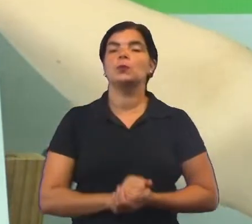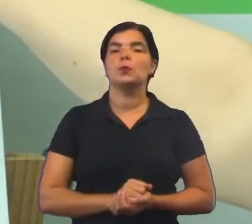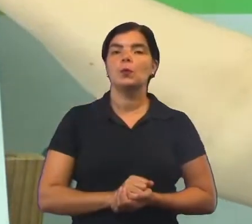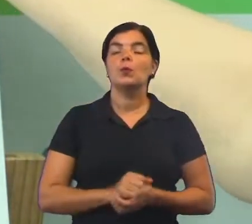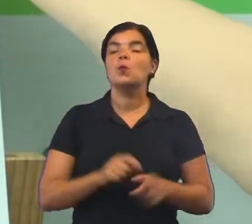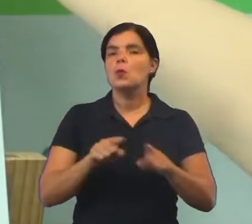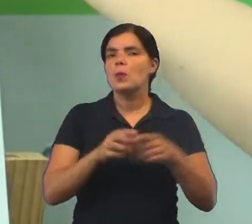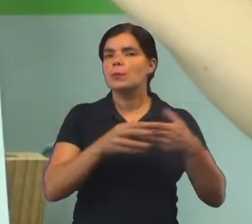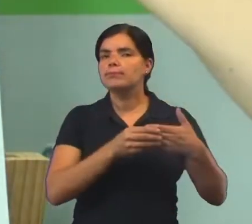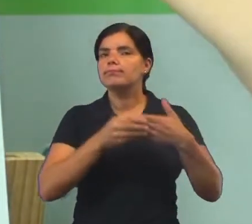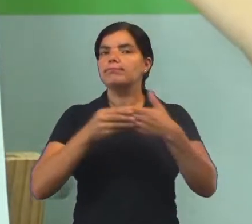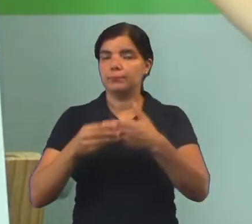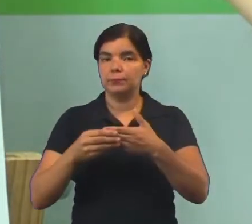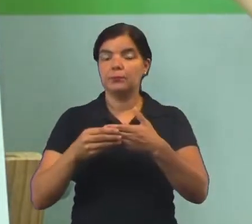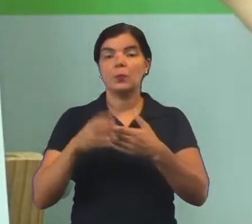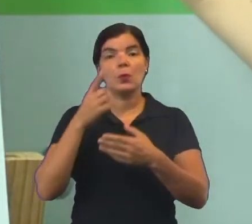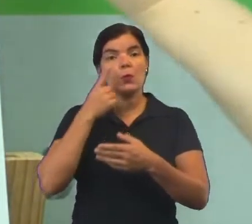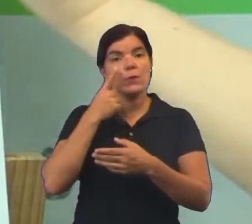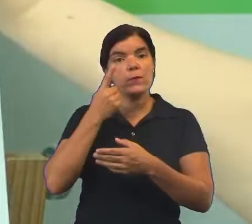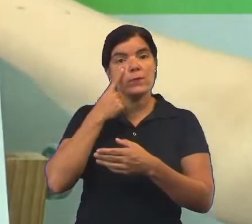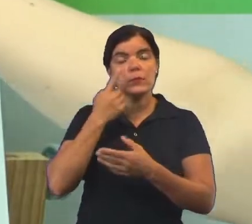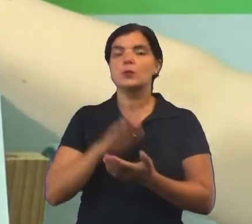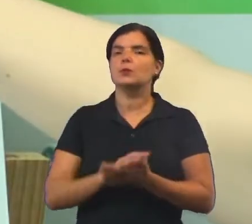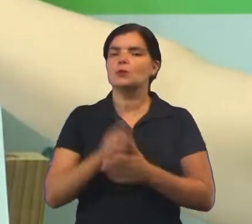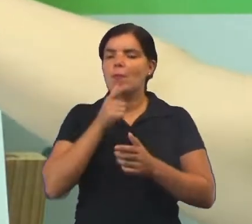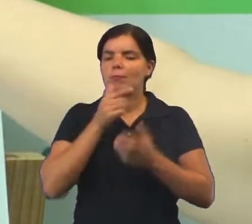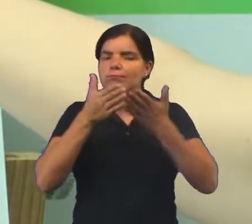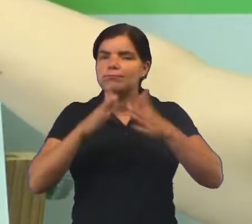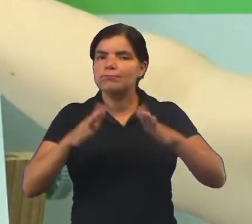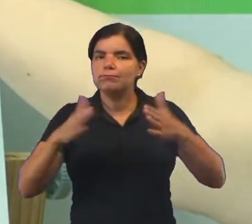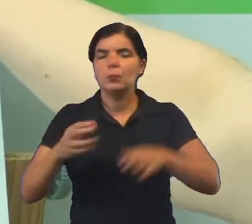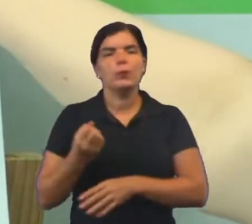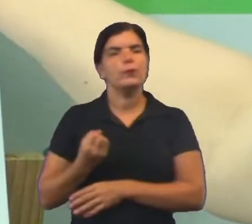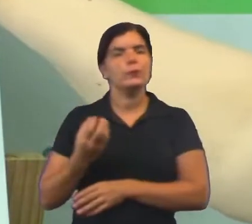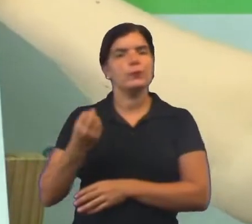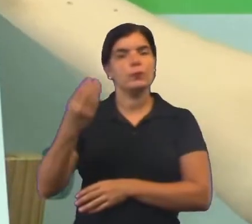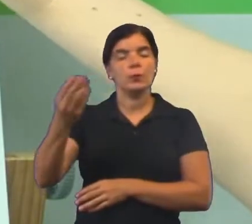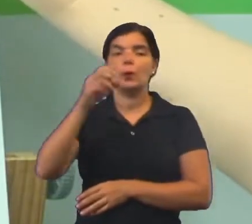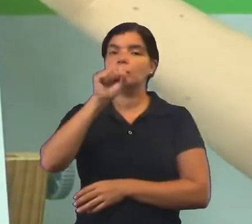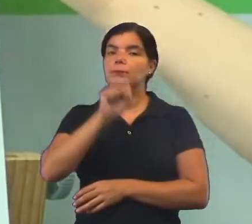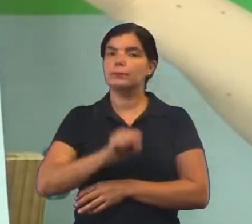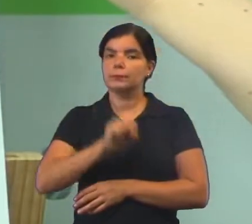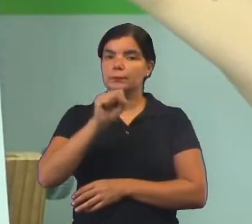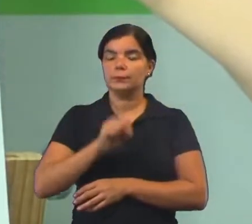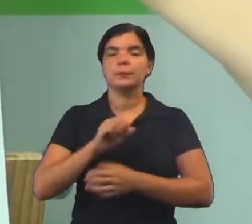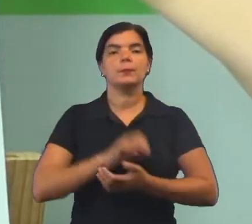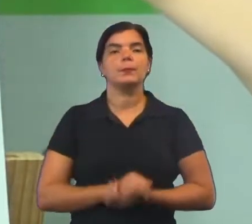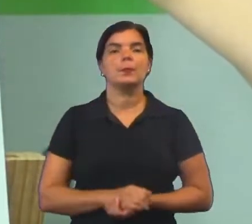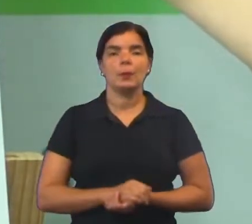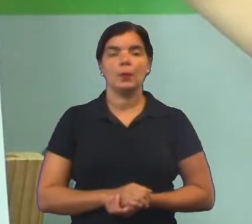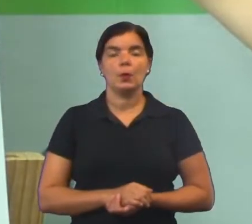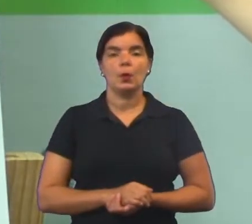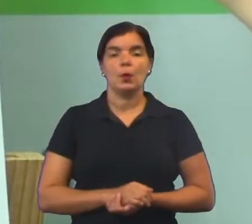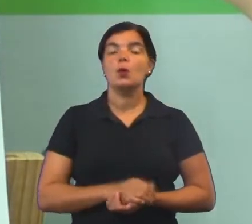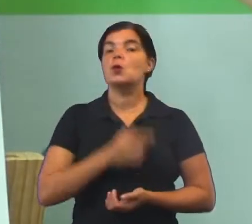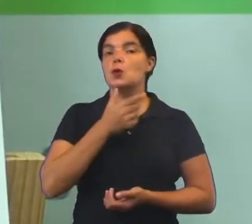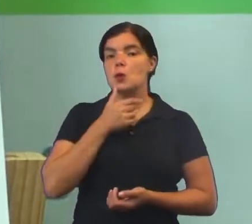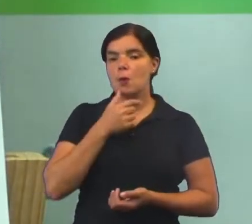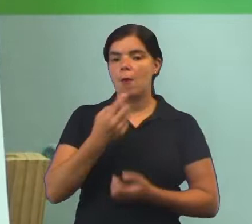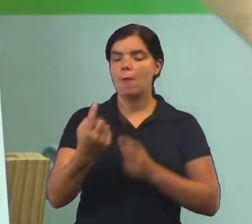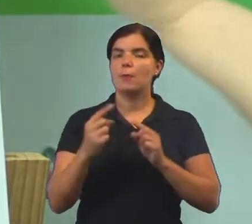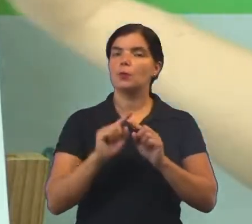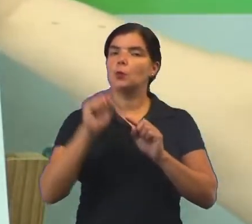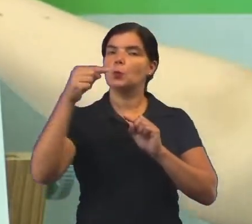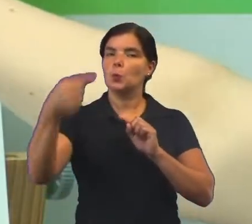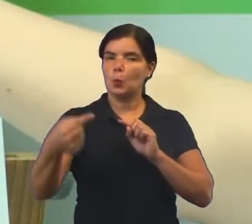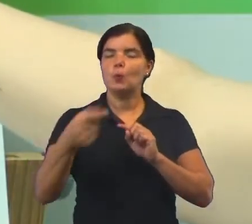Kowaldoff, levou-o para que descobrisse o mar. Viajaram para o sul. Ele e o mar estavam